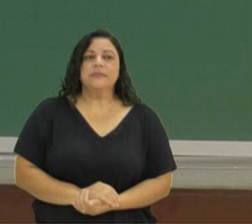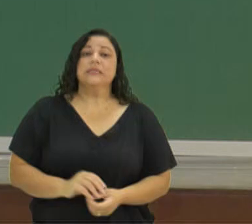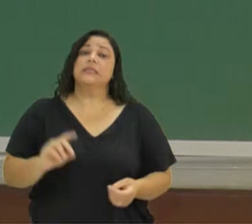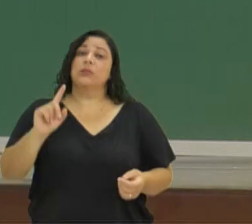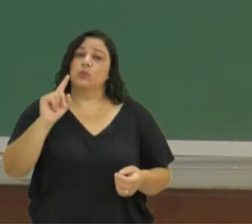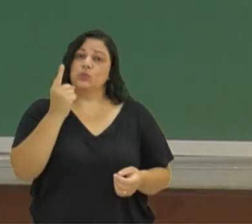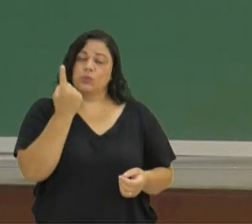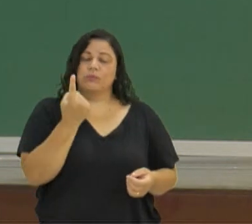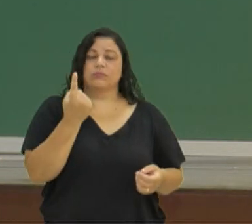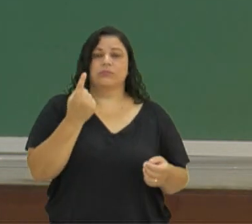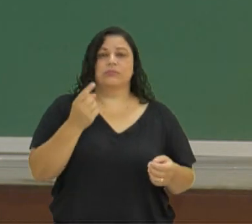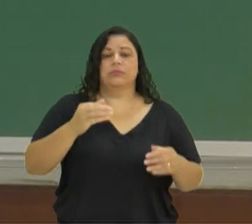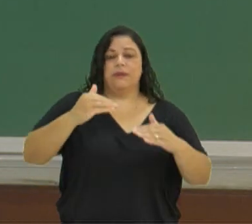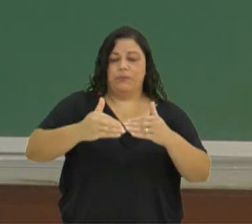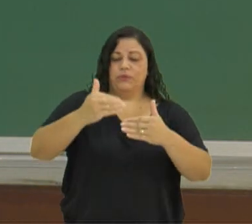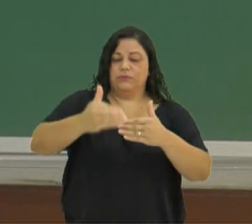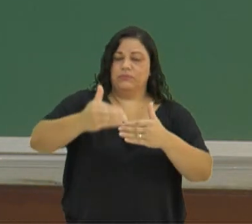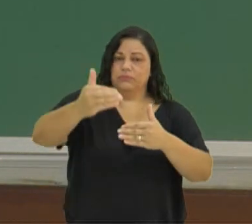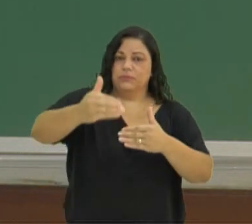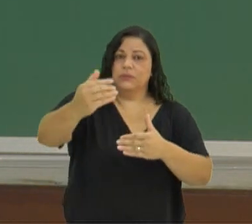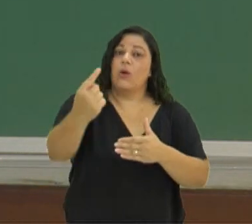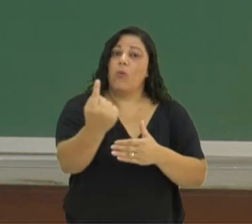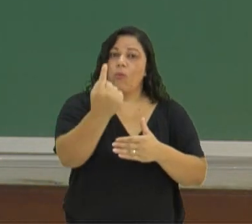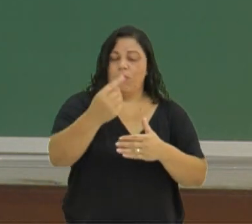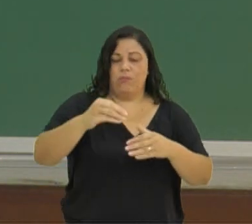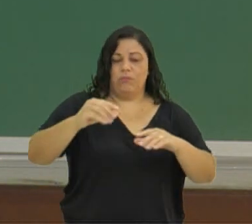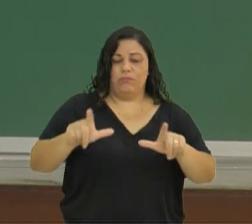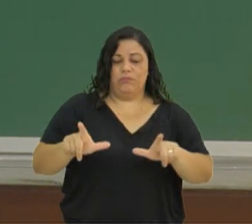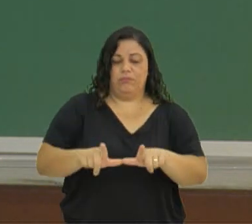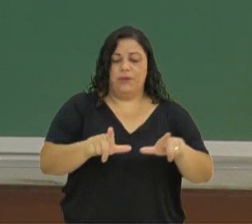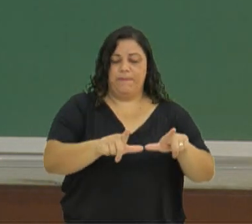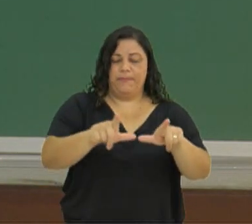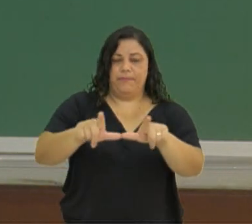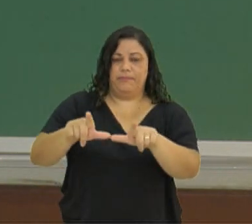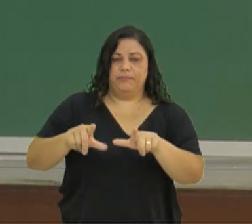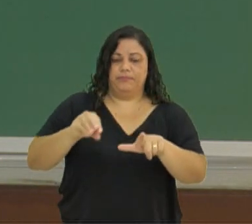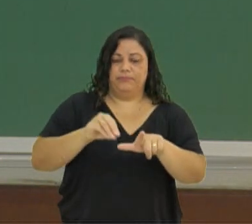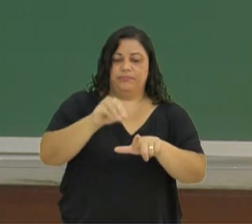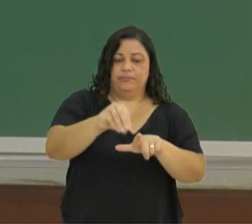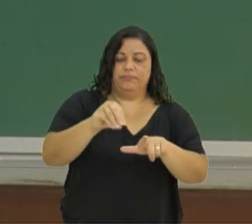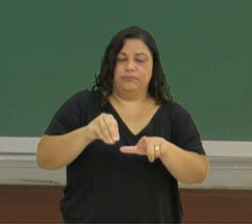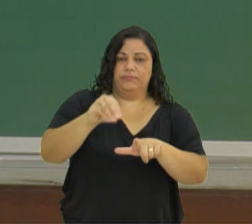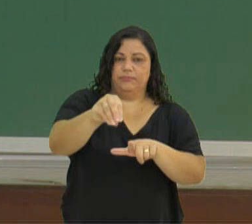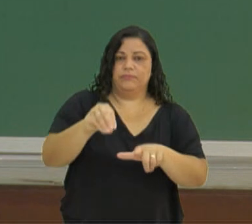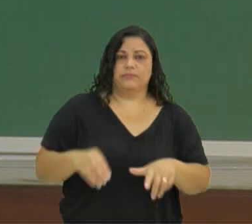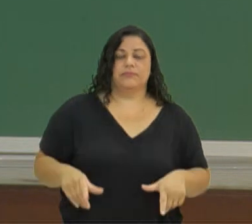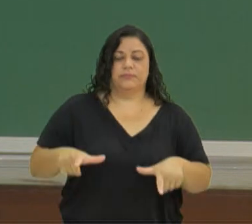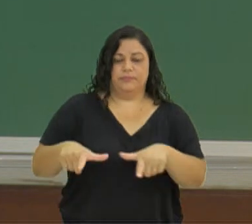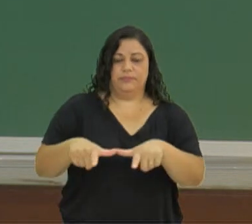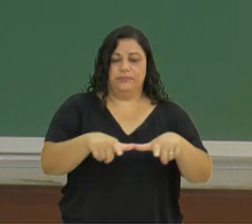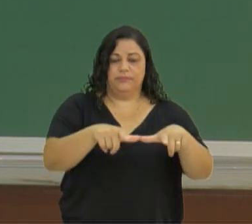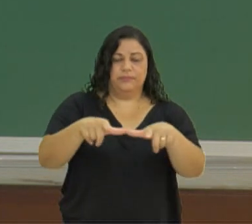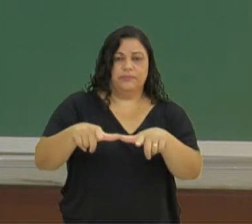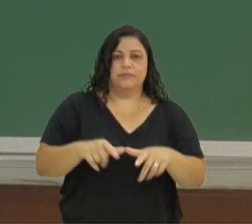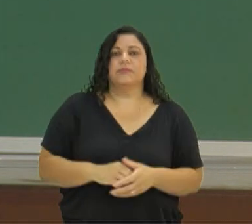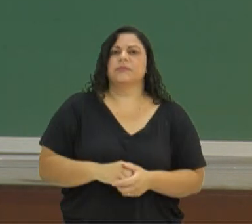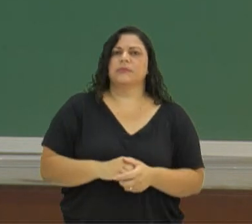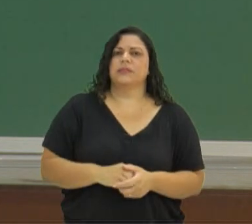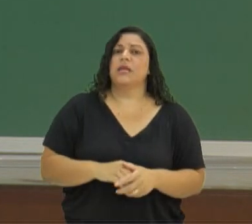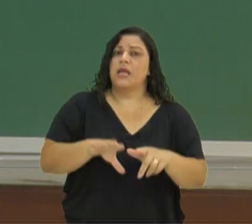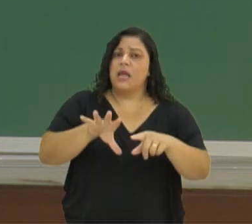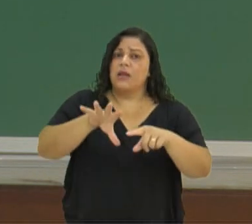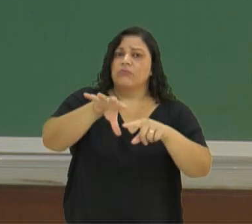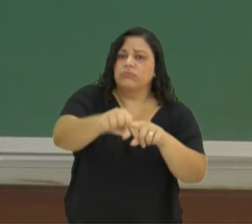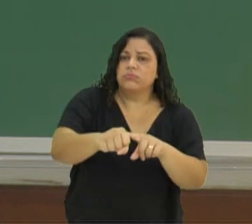apenas uma casa de cada vez. Entretanto, o peão ele é a única peça que captura